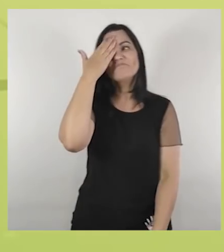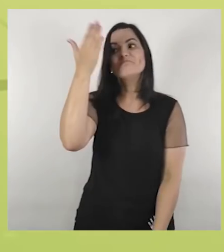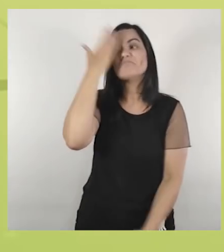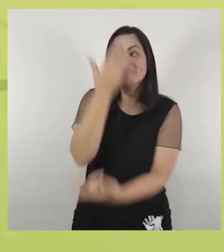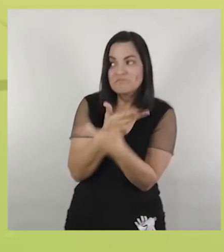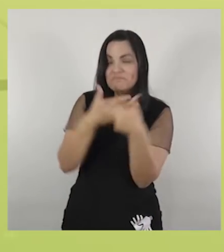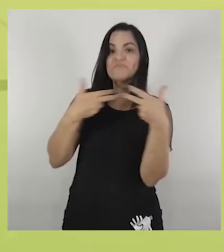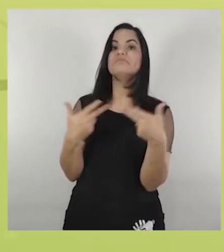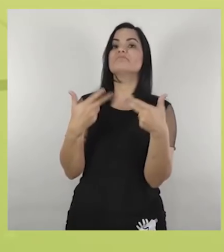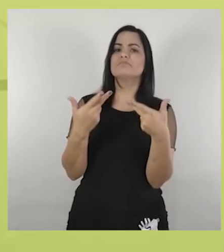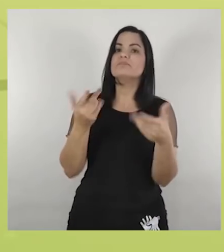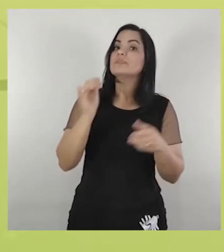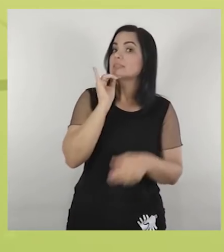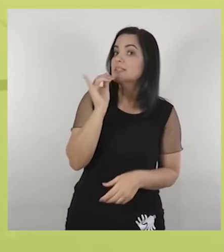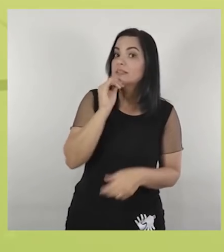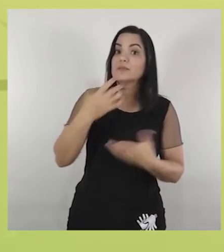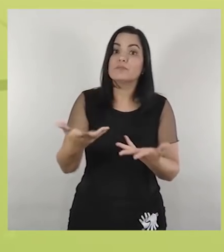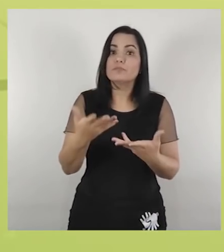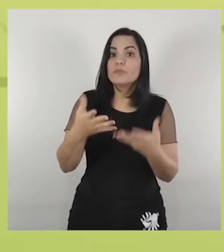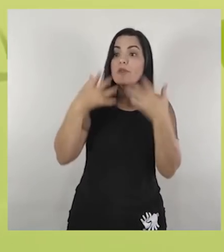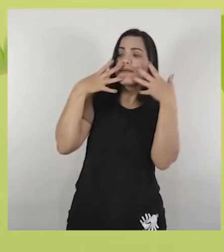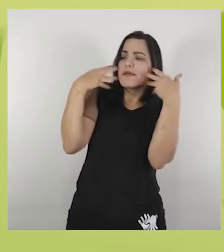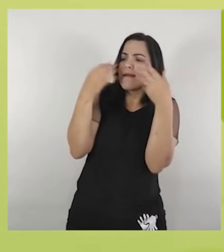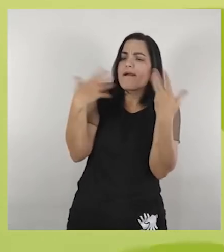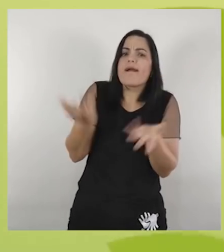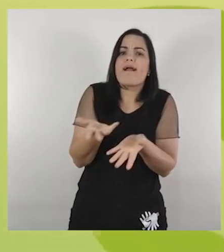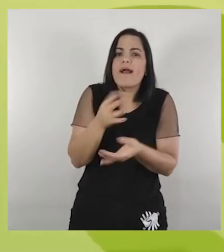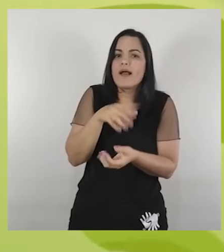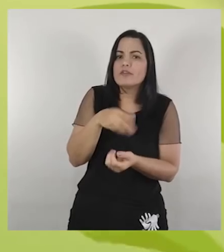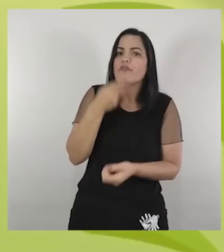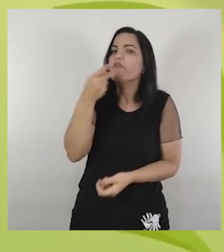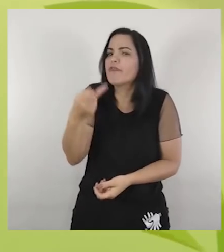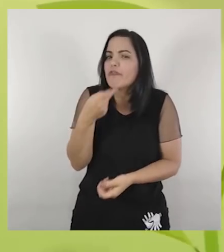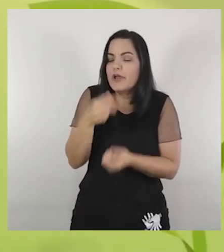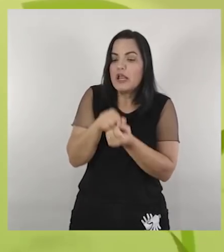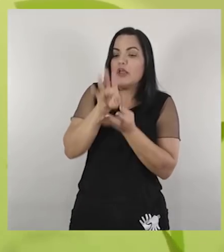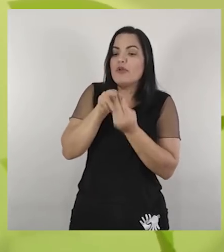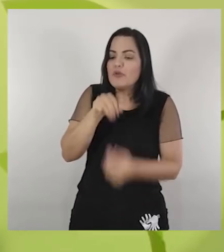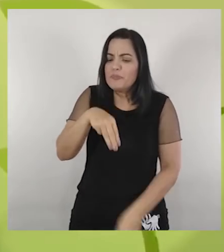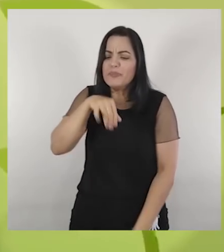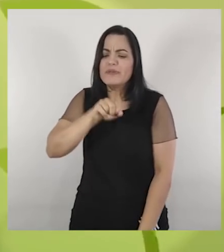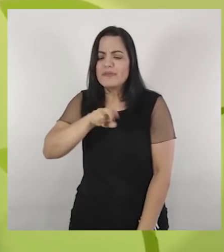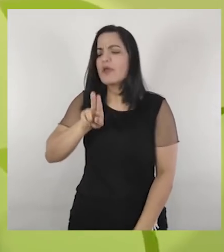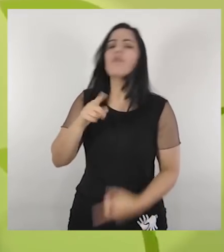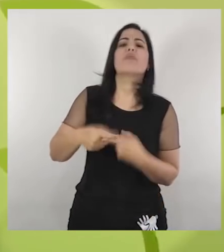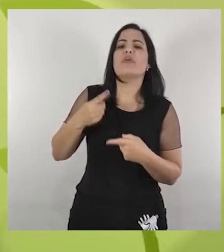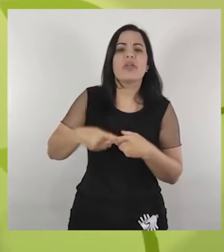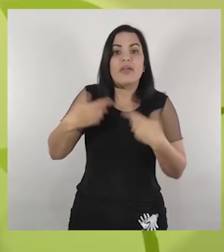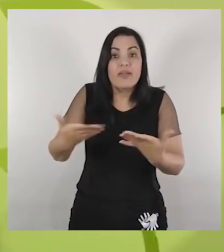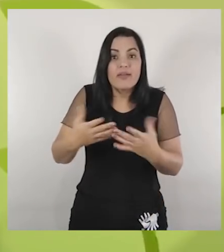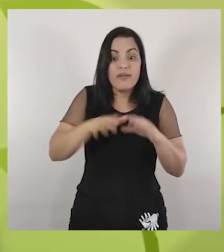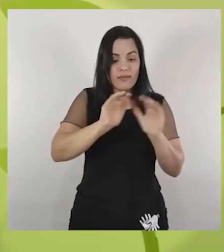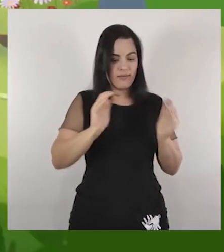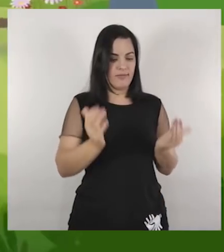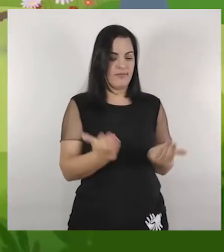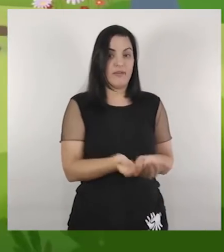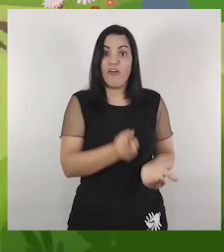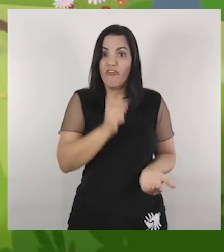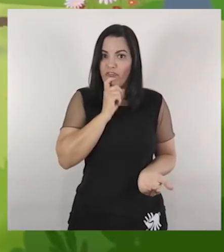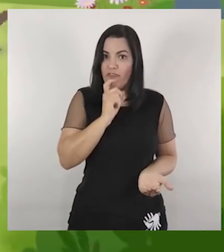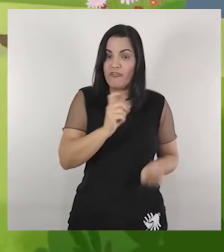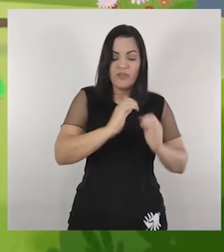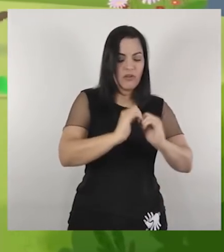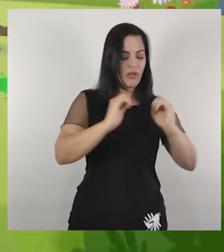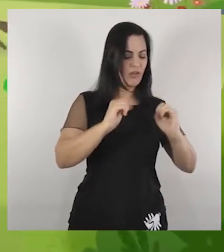Eu quero saber porque o gato mia, verde por fora, vermelha por dentro é